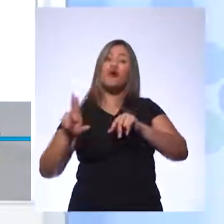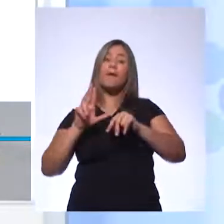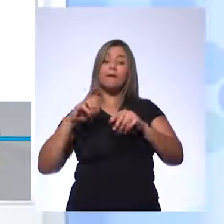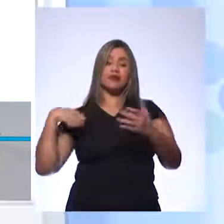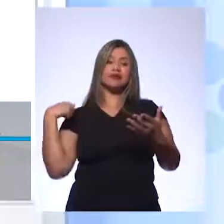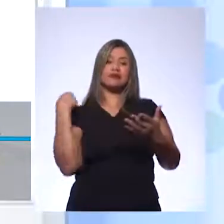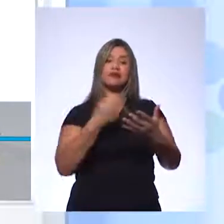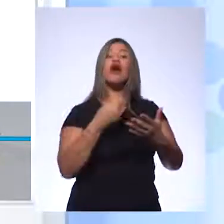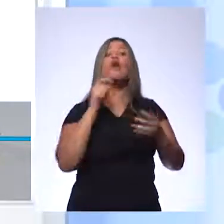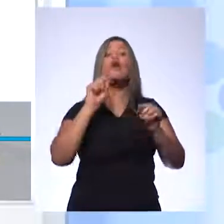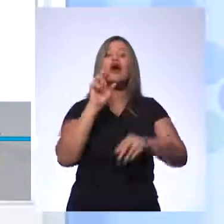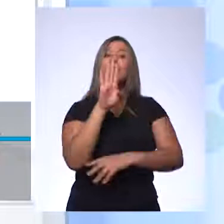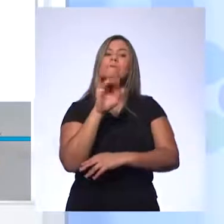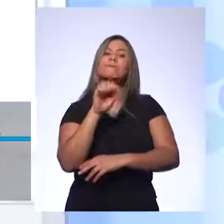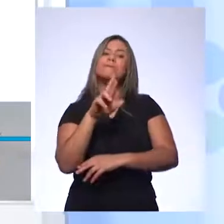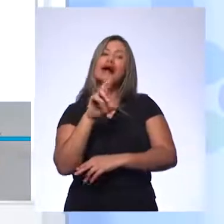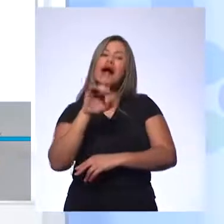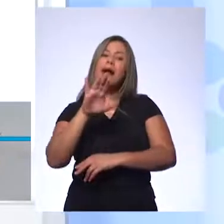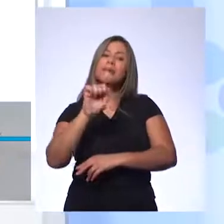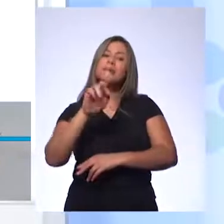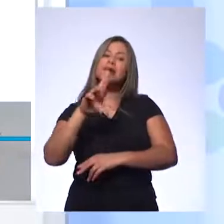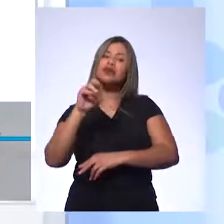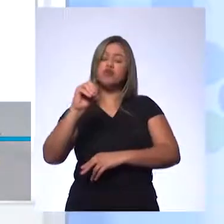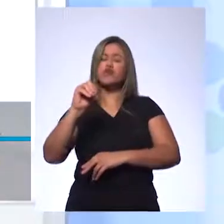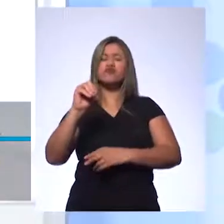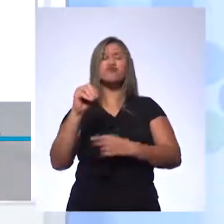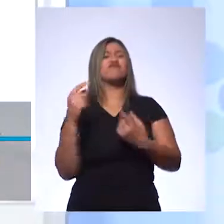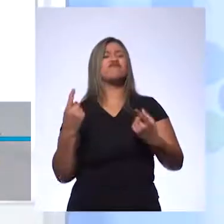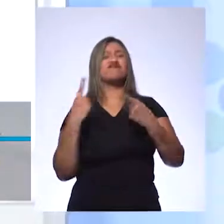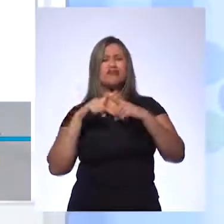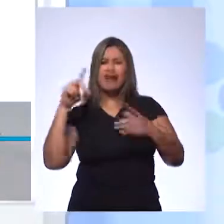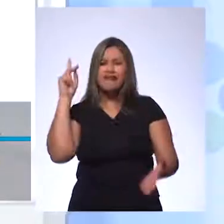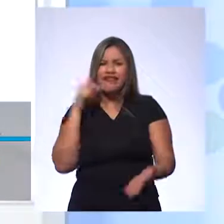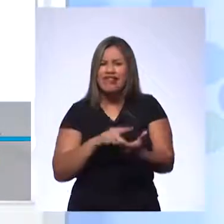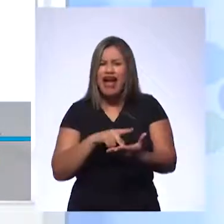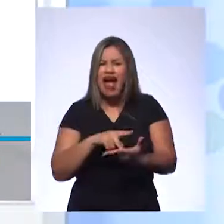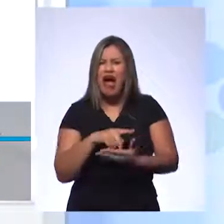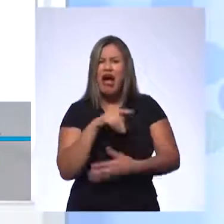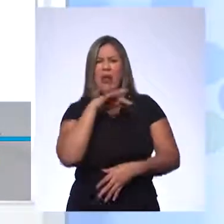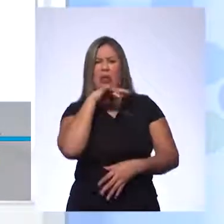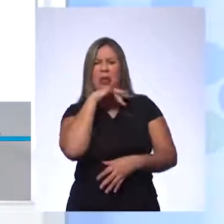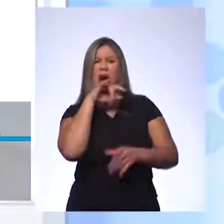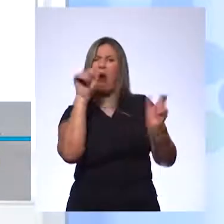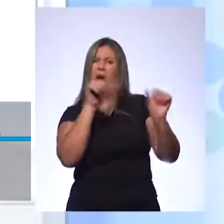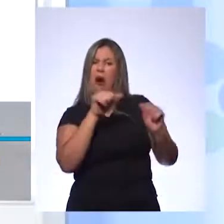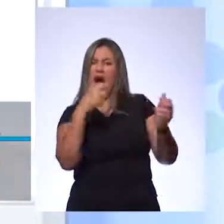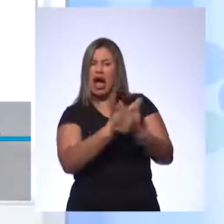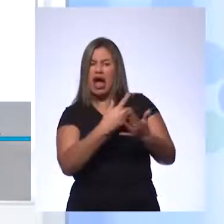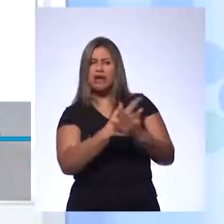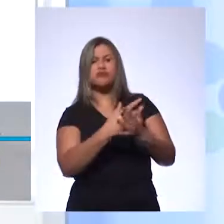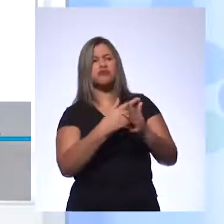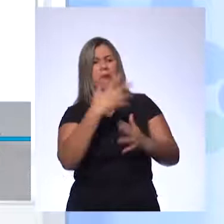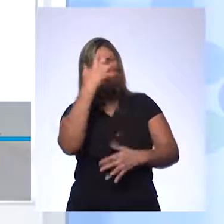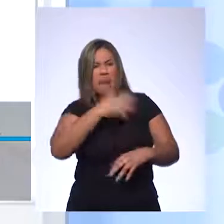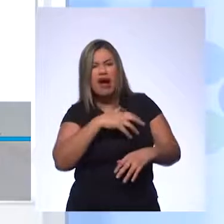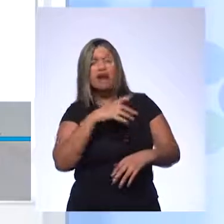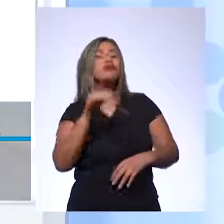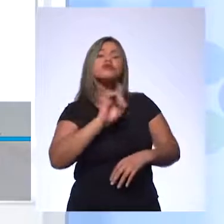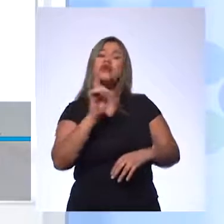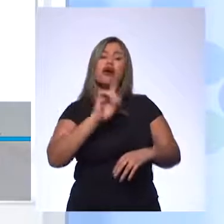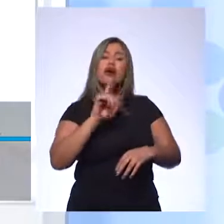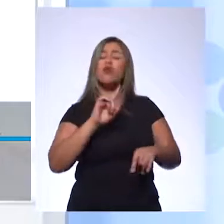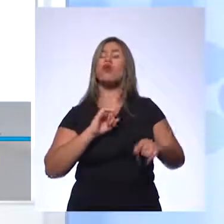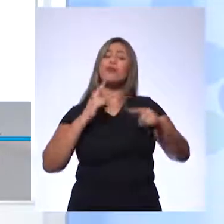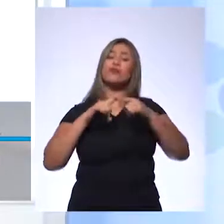falo mas foram chamados de uma forma pejorativa significa que os romanos eles olhavam para aqueles povos tão diferentes